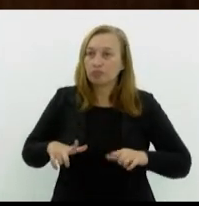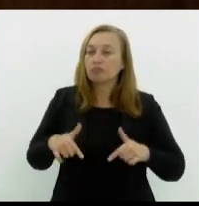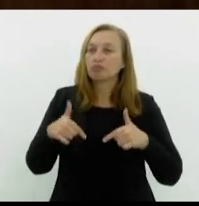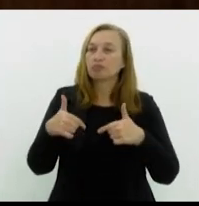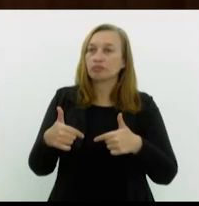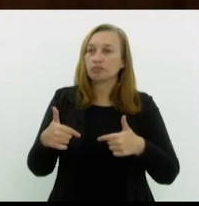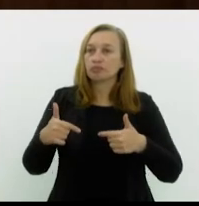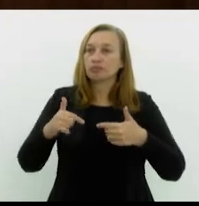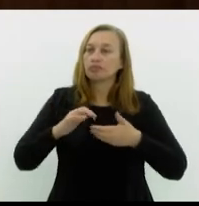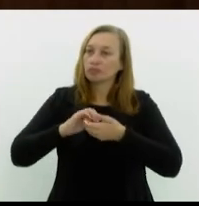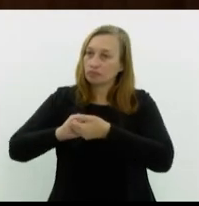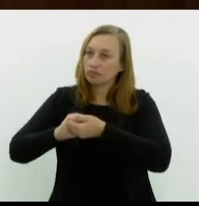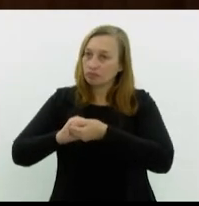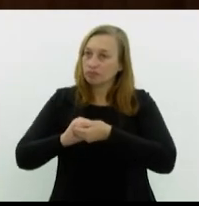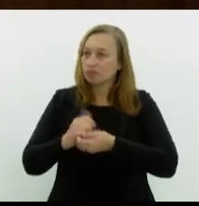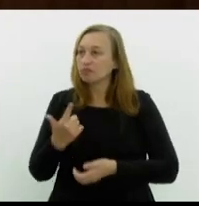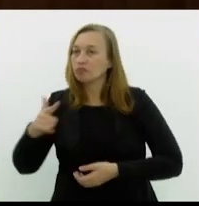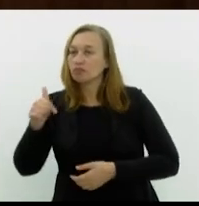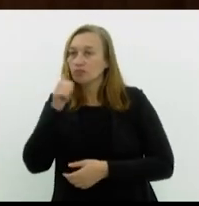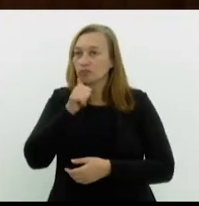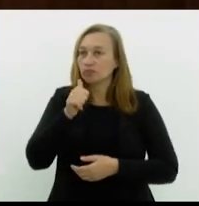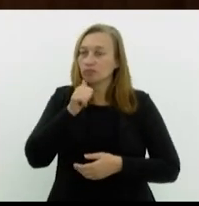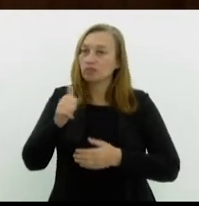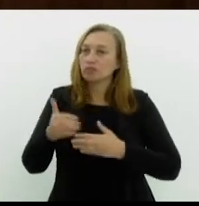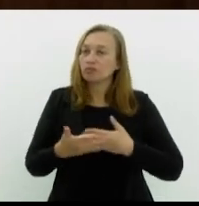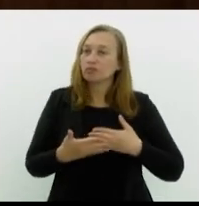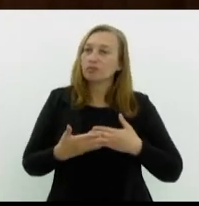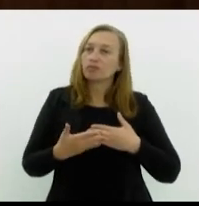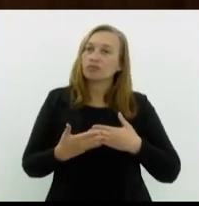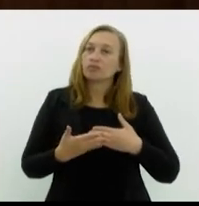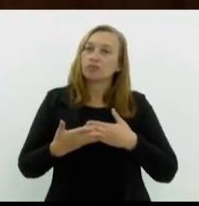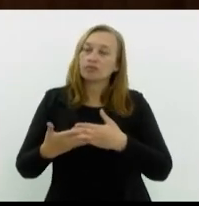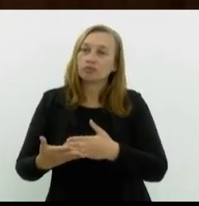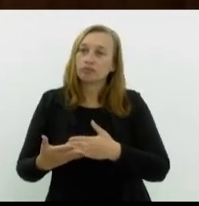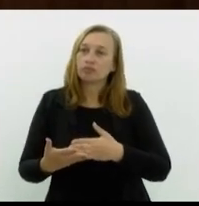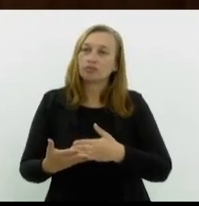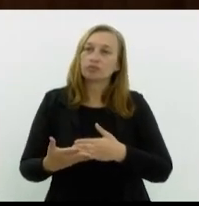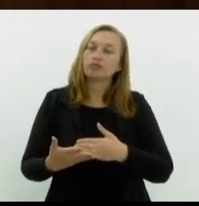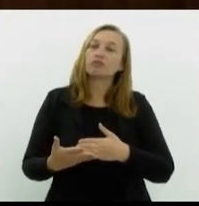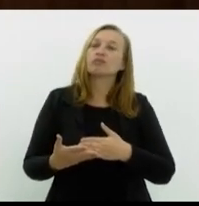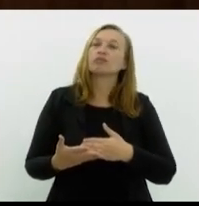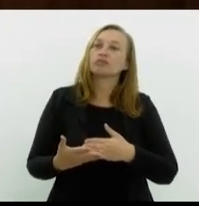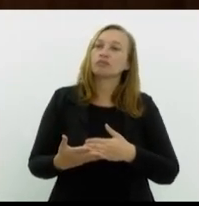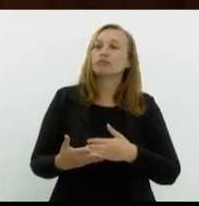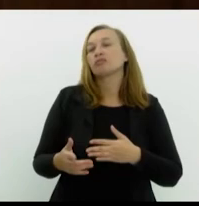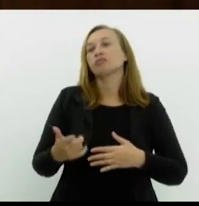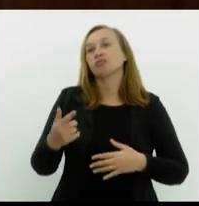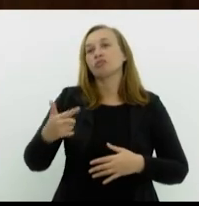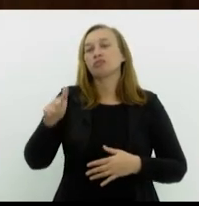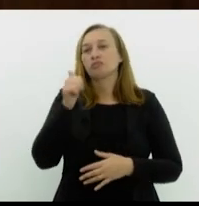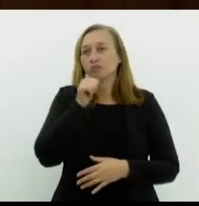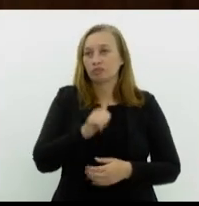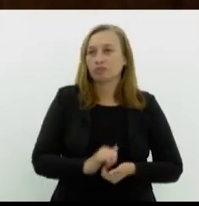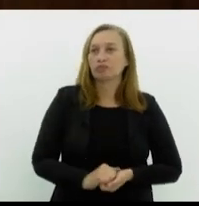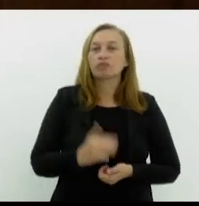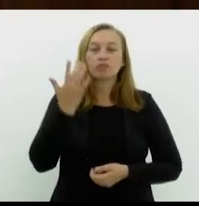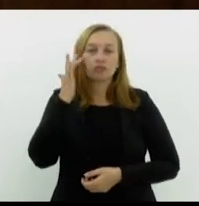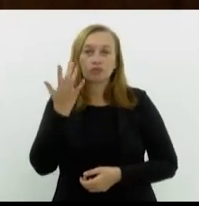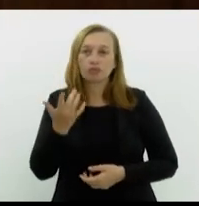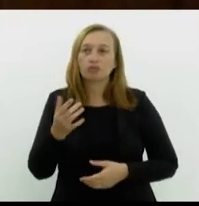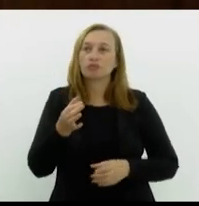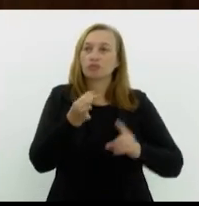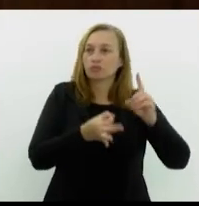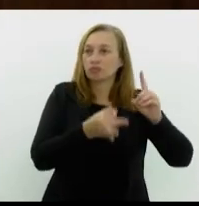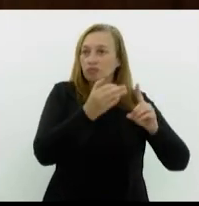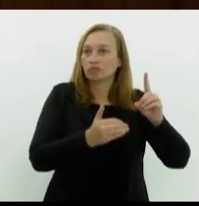para outra mulher e trazer para junto de nós, na mesma condição, uma outra mulher. Acho que a